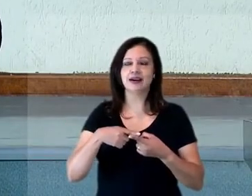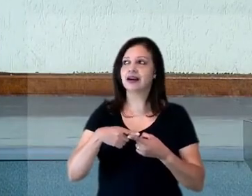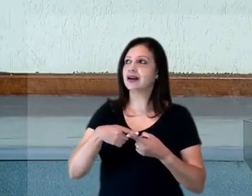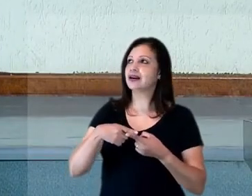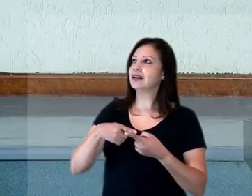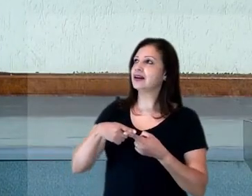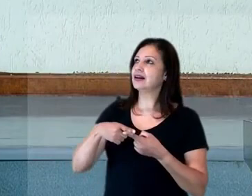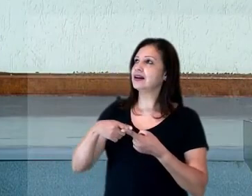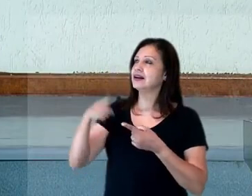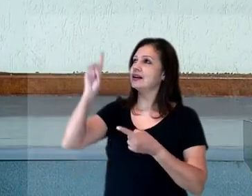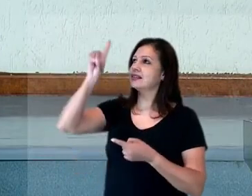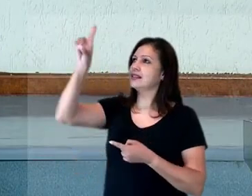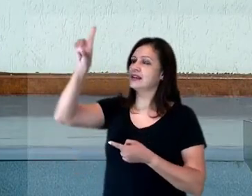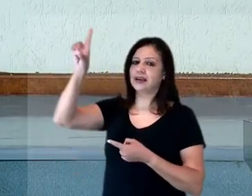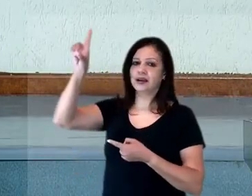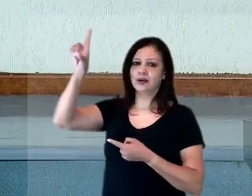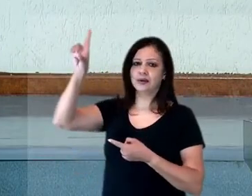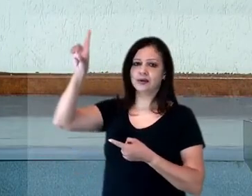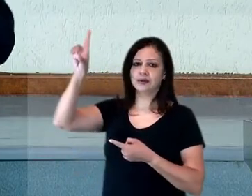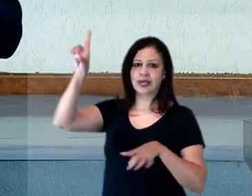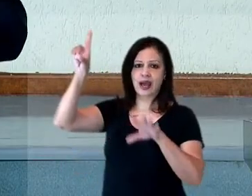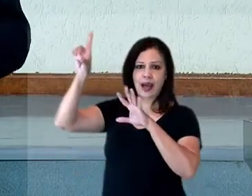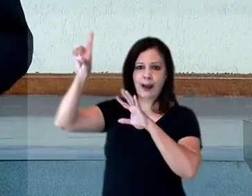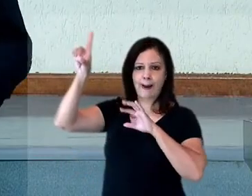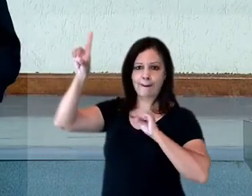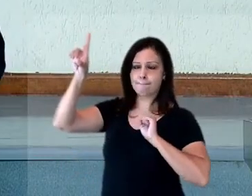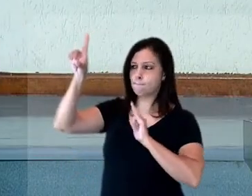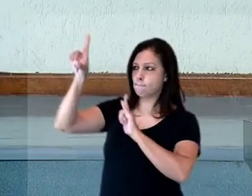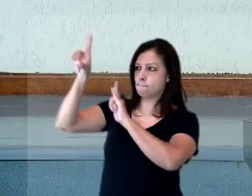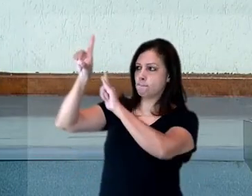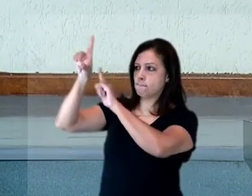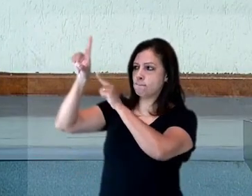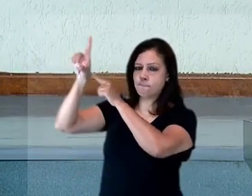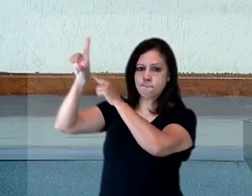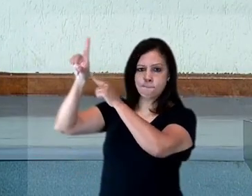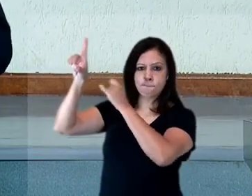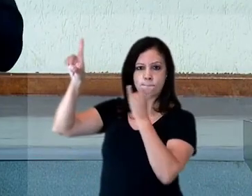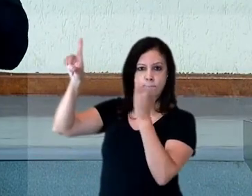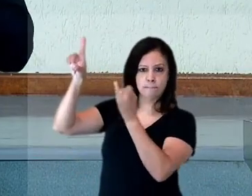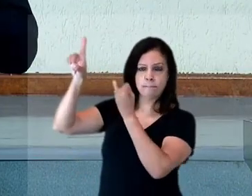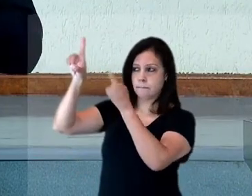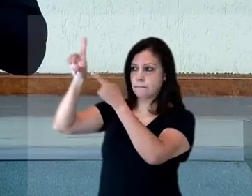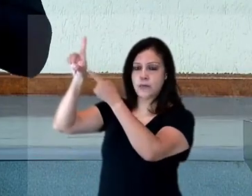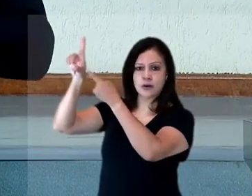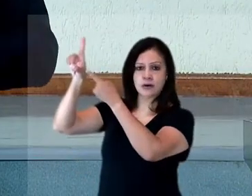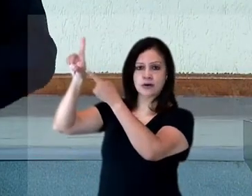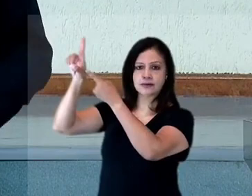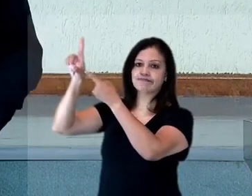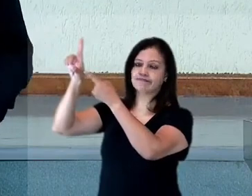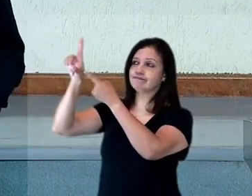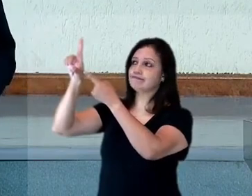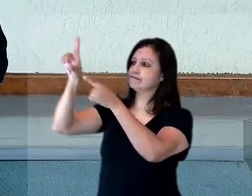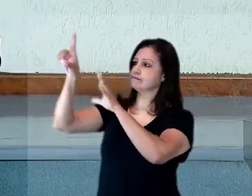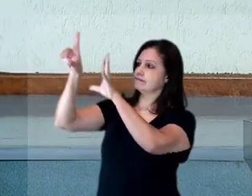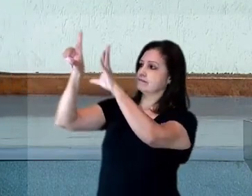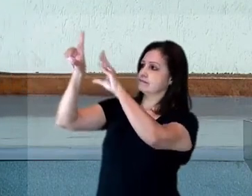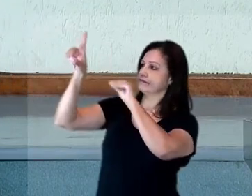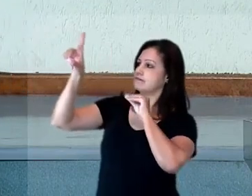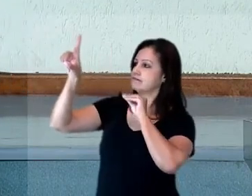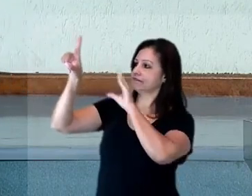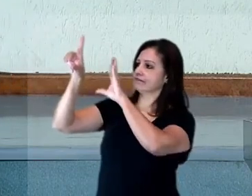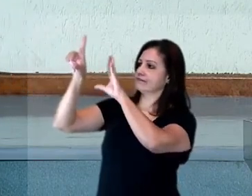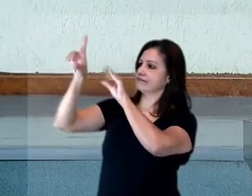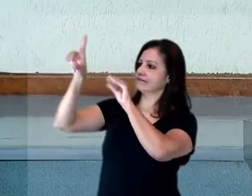e perfeito de Deus. O amor é a essência de Deus. É fácil amar alguém?